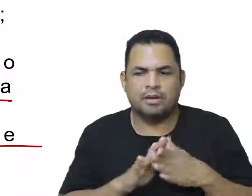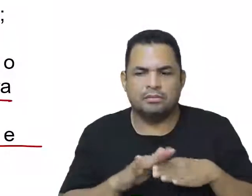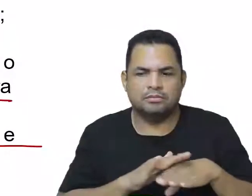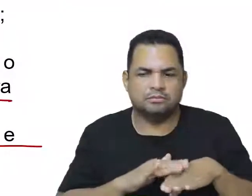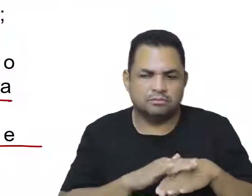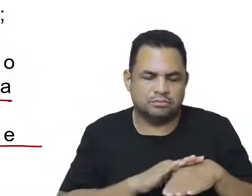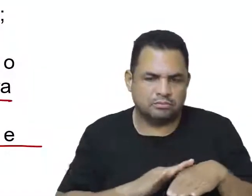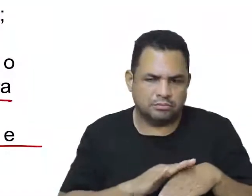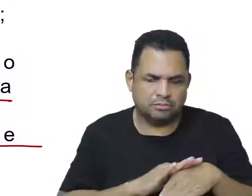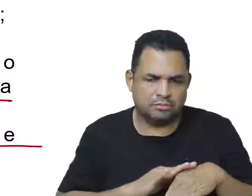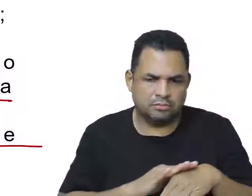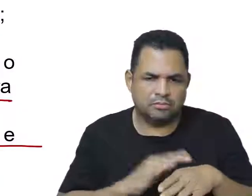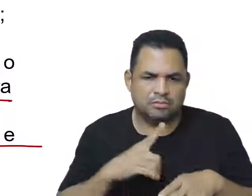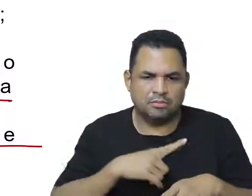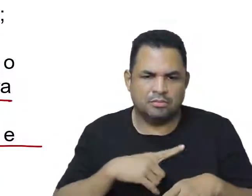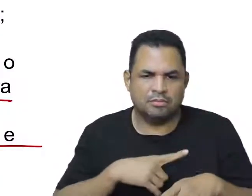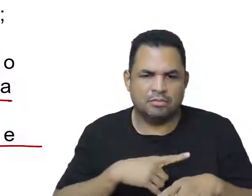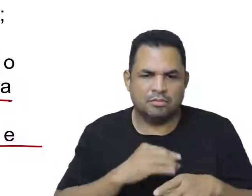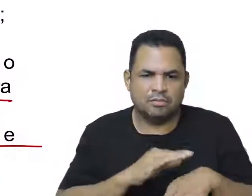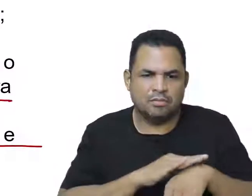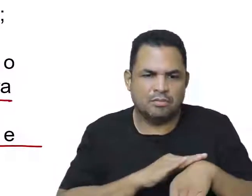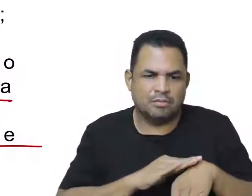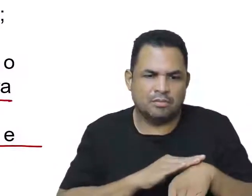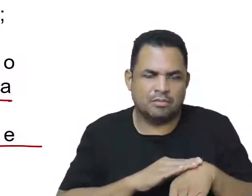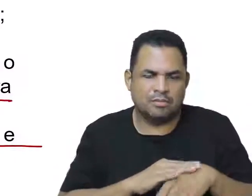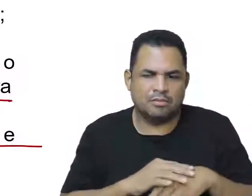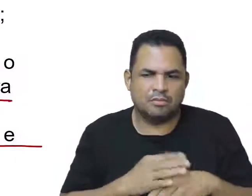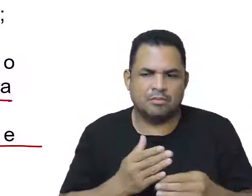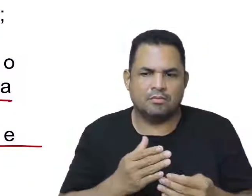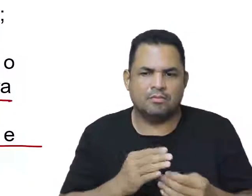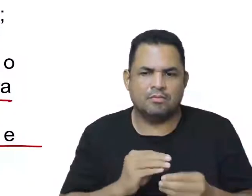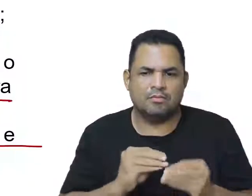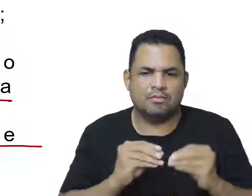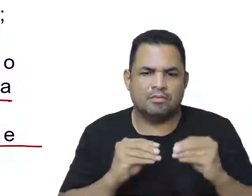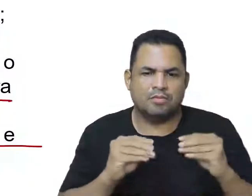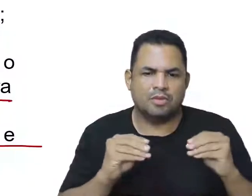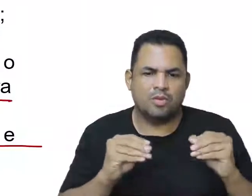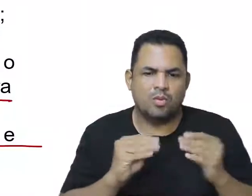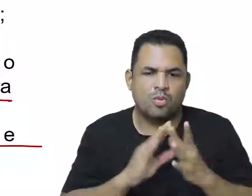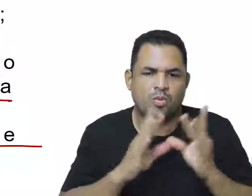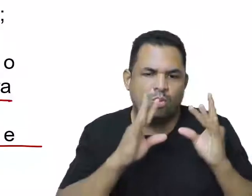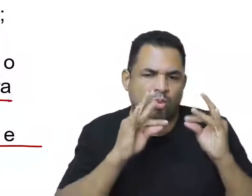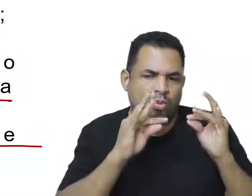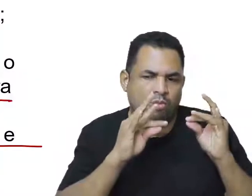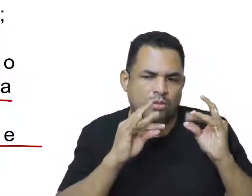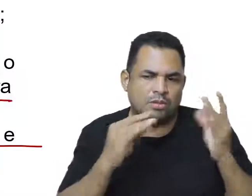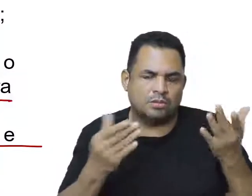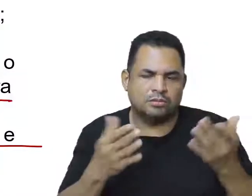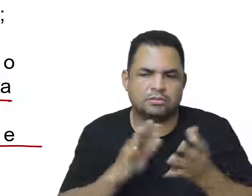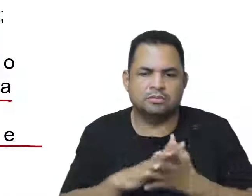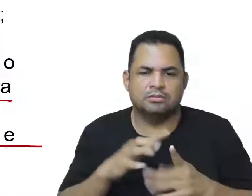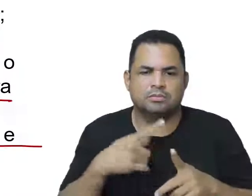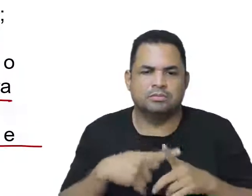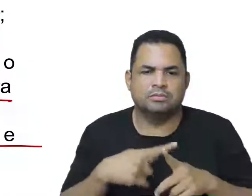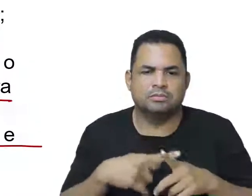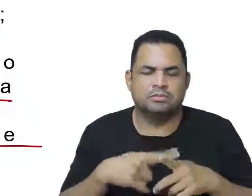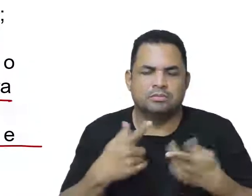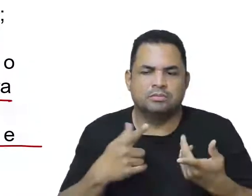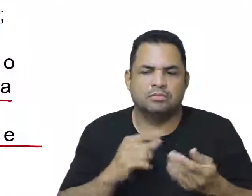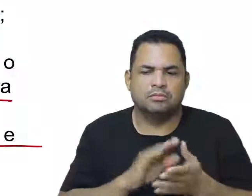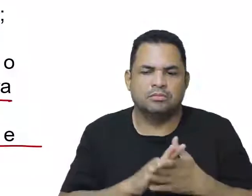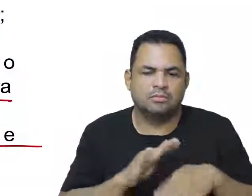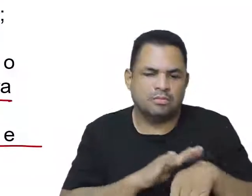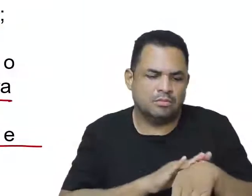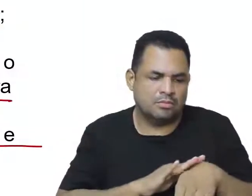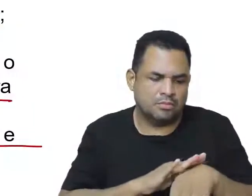ou nós temos pele mais úmidas, digamos assim, devido a essas glândulas. A nossa pele